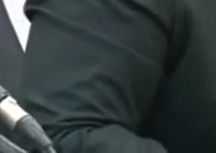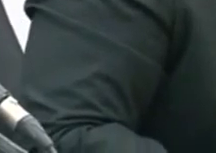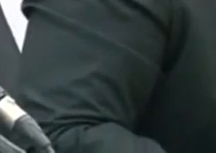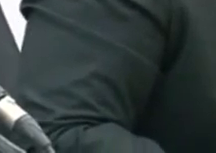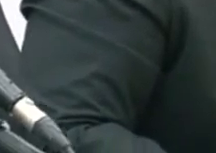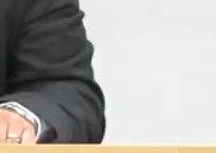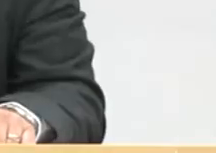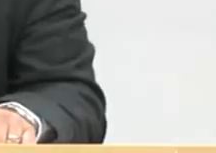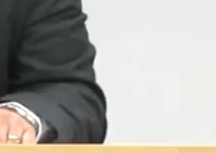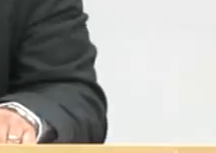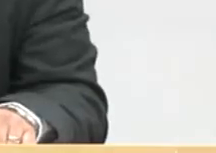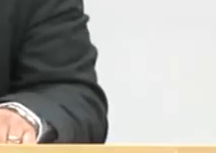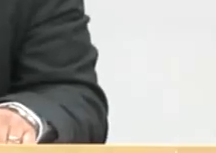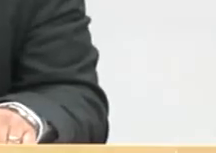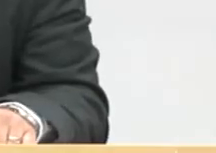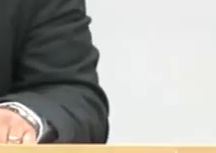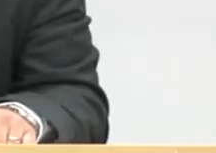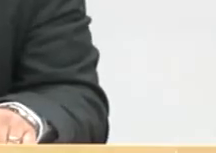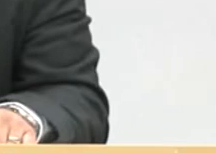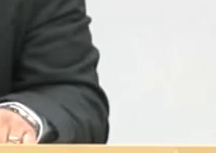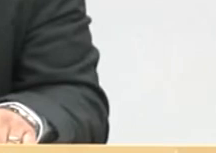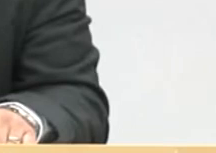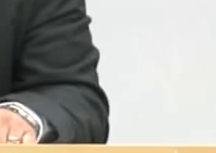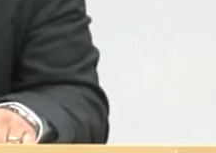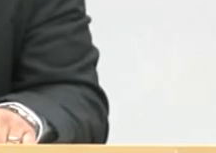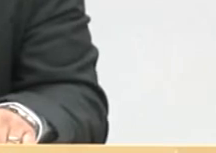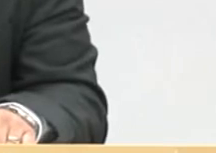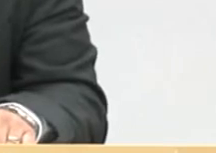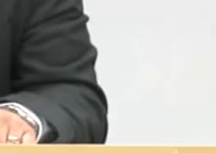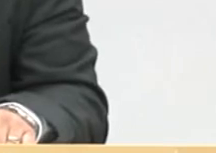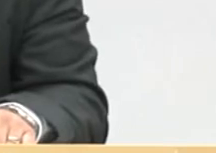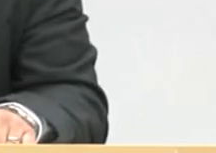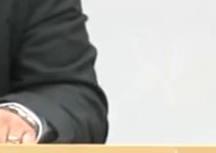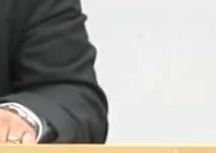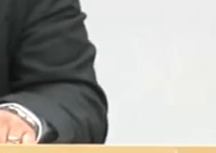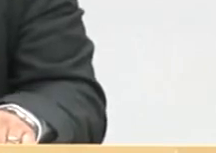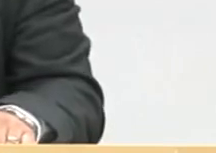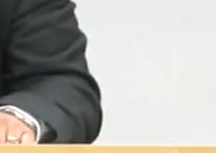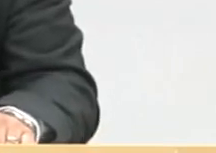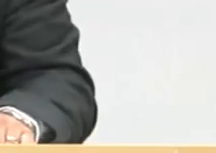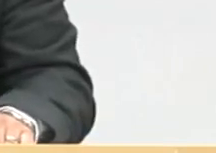favoráveis. Em discussão, projeto de lei número 08/16 do Executivo.